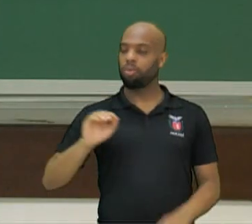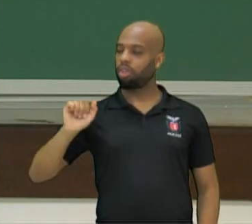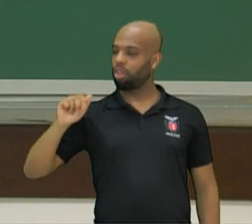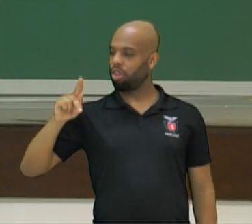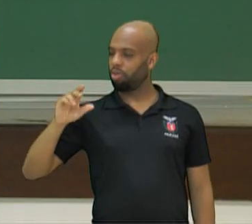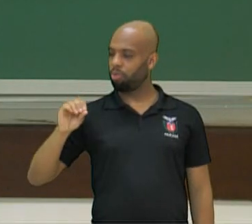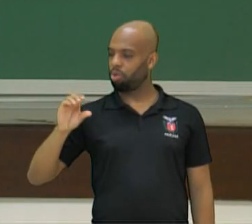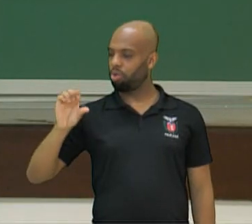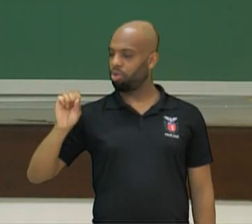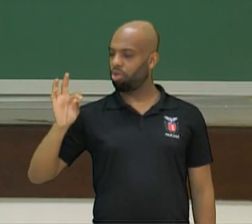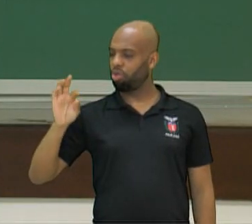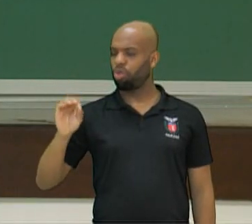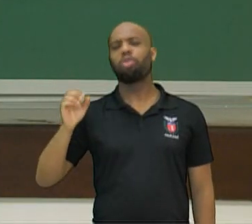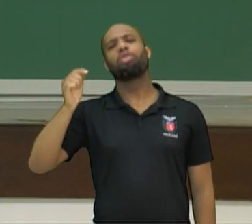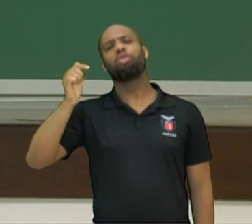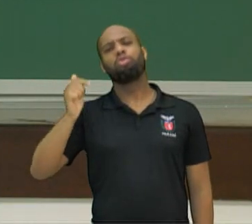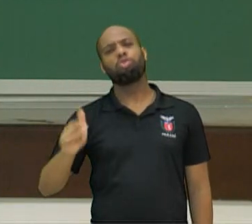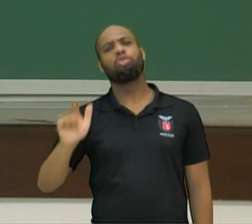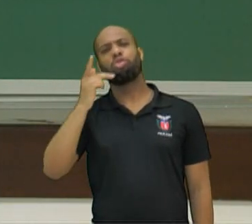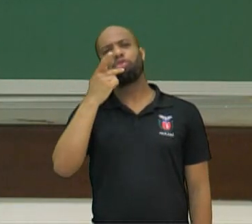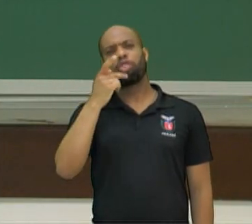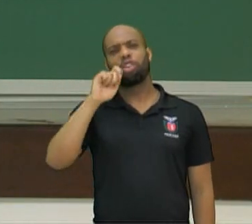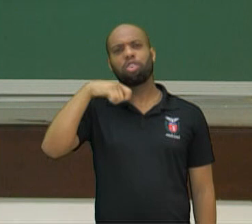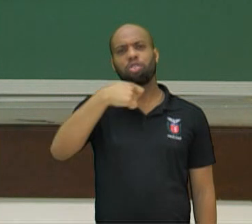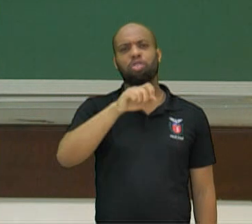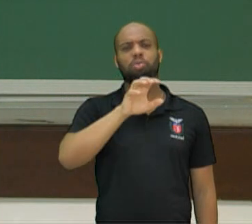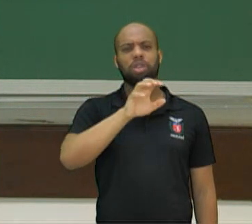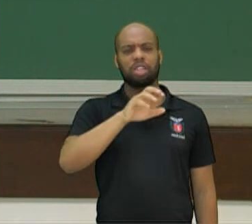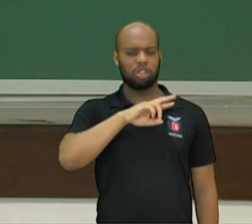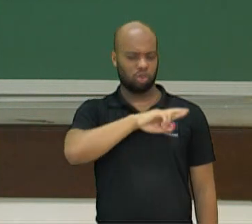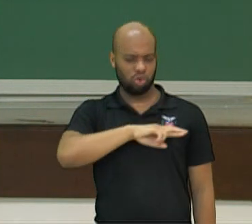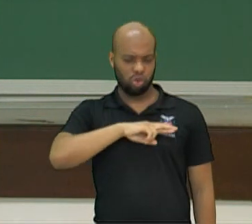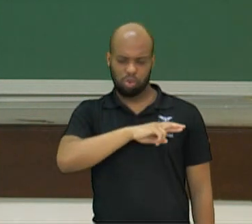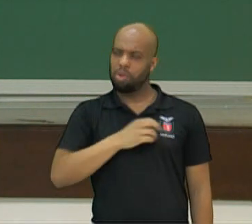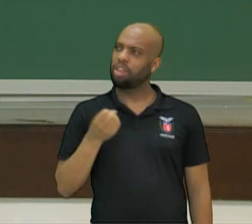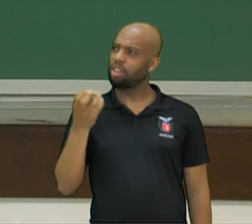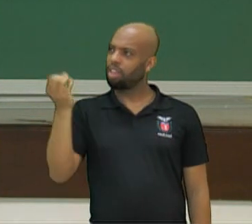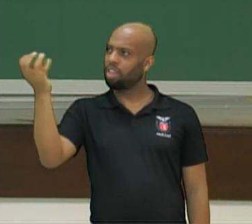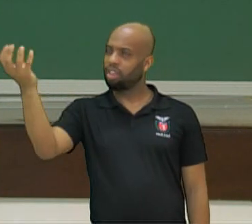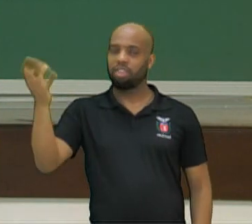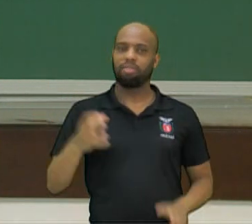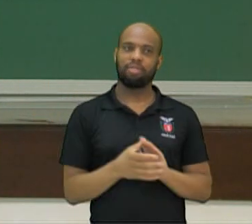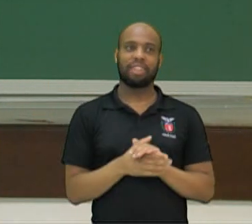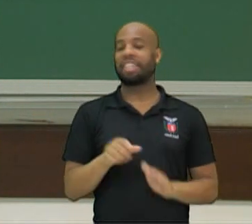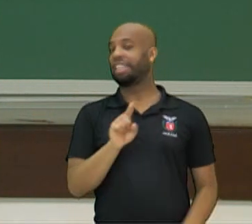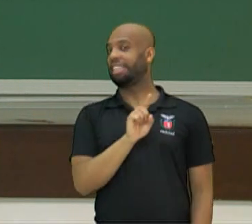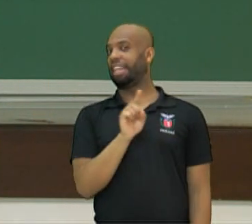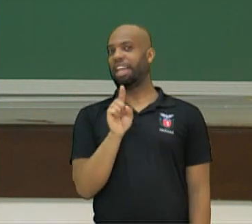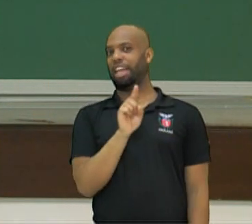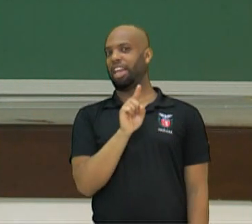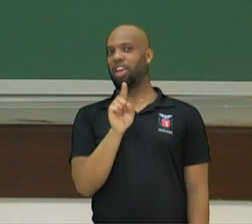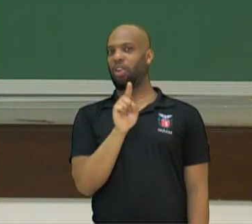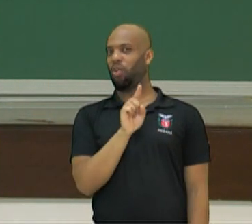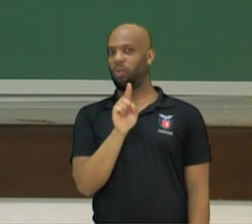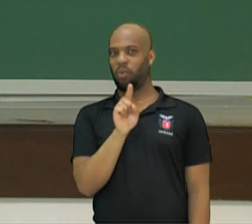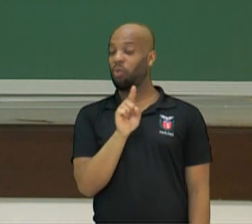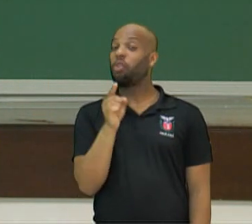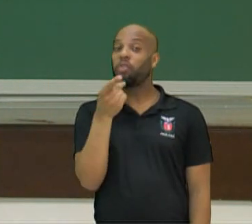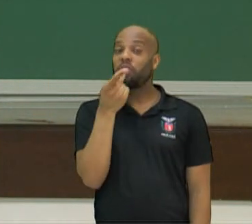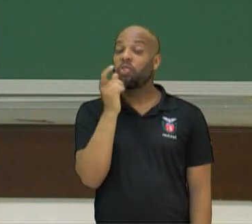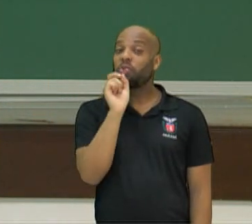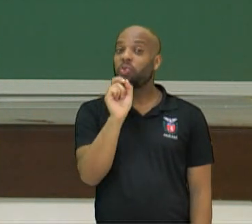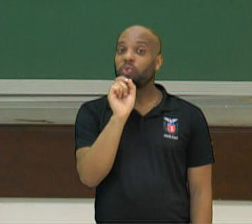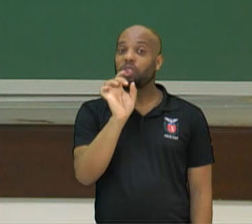Ai, prof, de novo você vai falar sobre romance de aventura? Não, queridos e queridas, nós